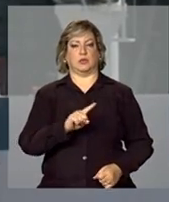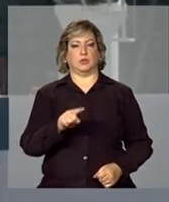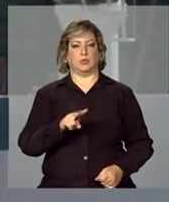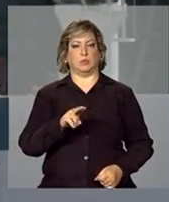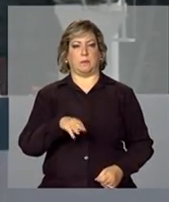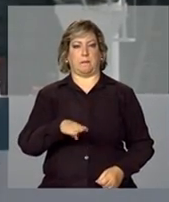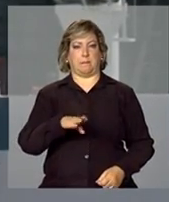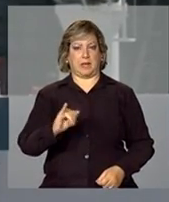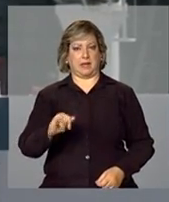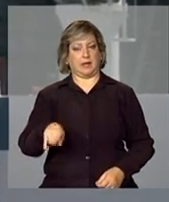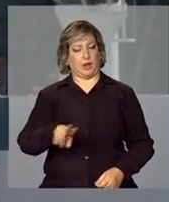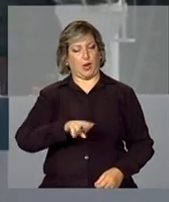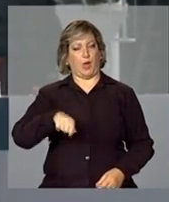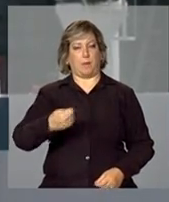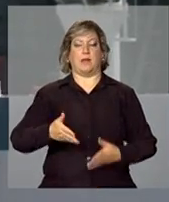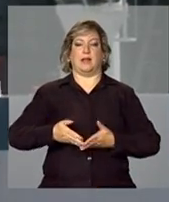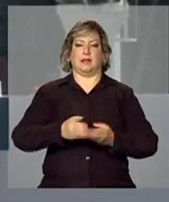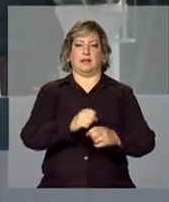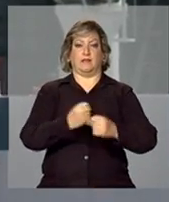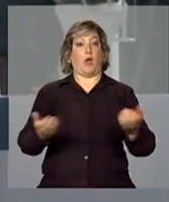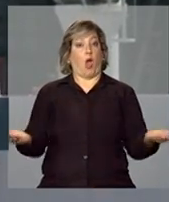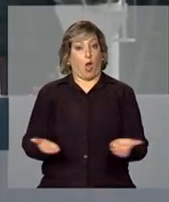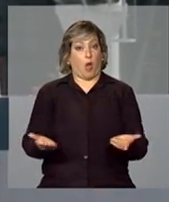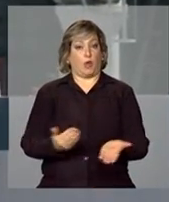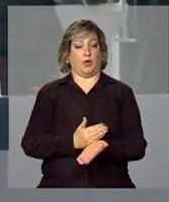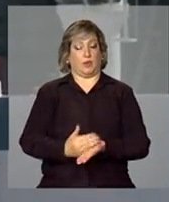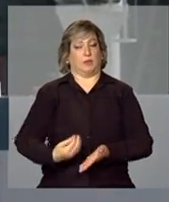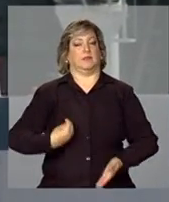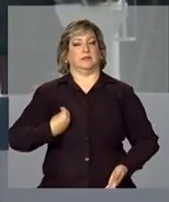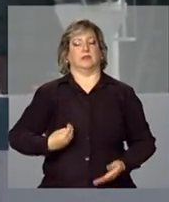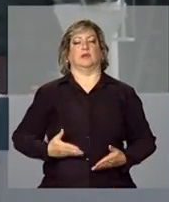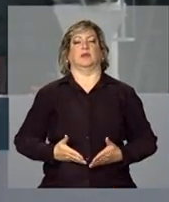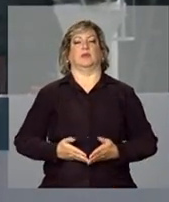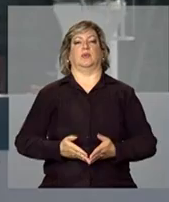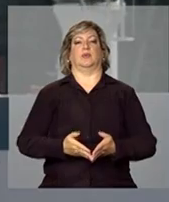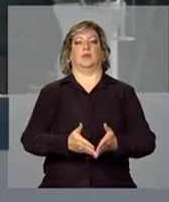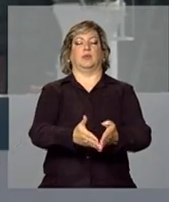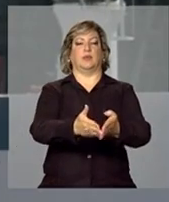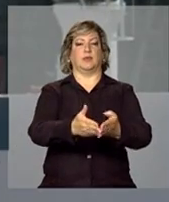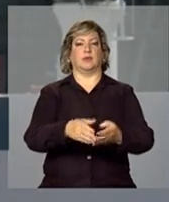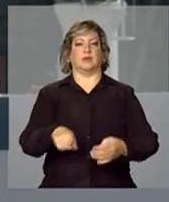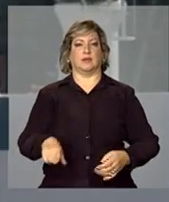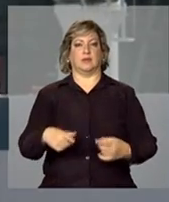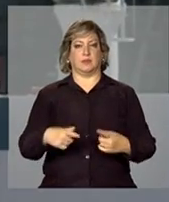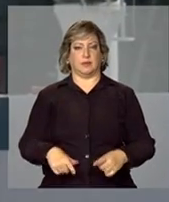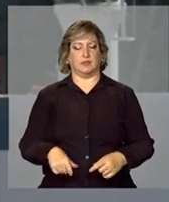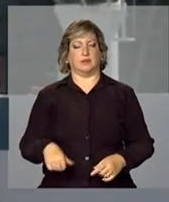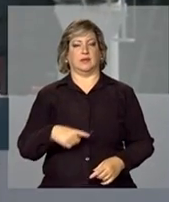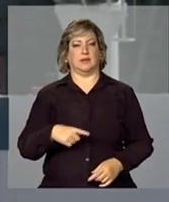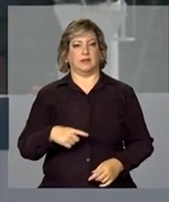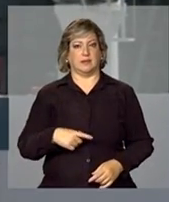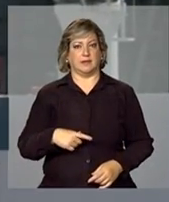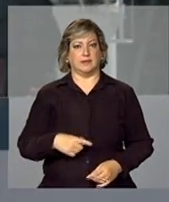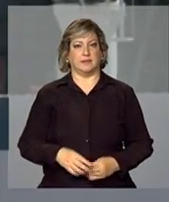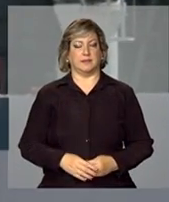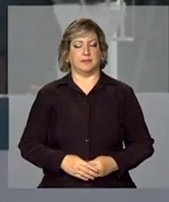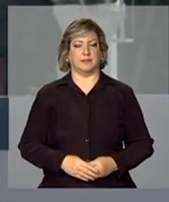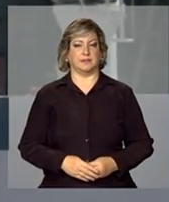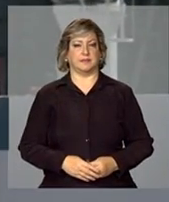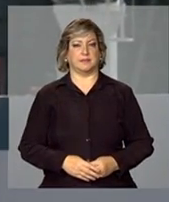que começa a operar hoje Navio petroleiro sues Max Zumbi dos